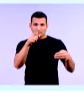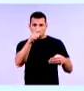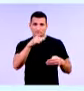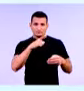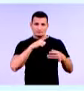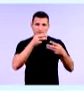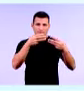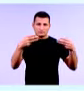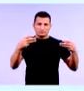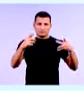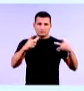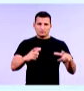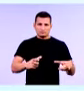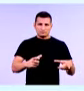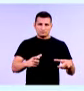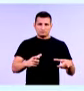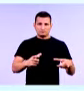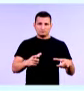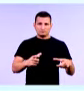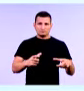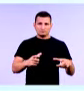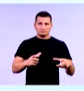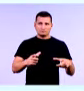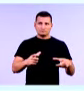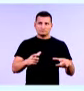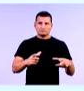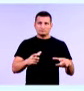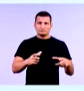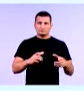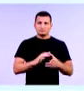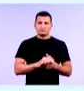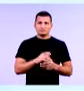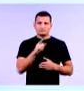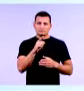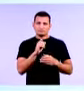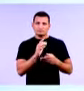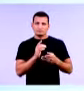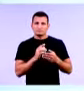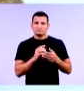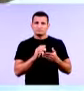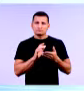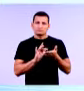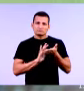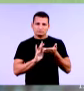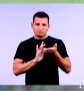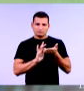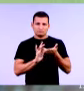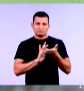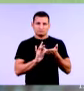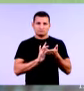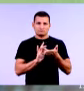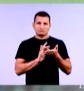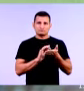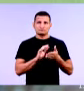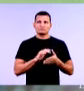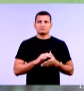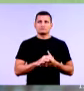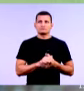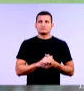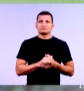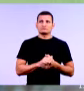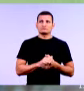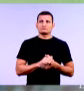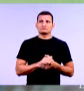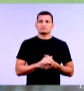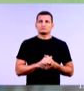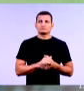local. Né? É a primeira coisa. Então, você está partindo, de uma rede local. Muito bem. Vamos